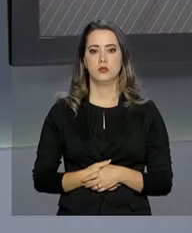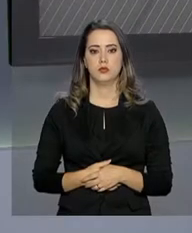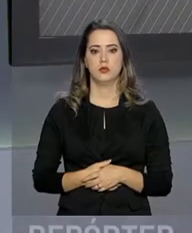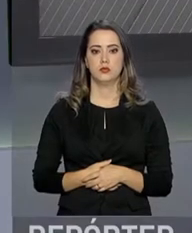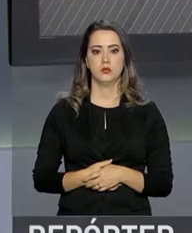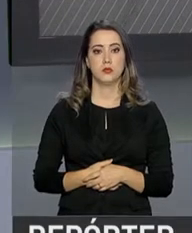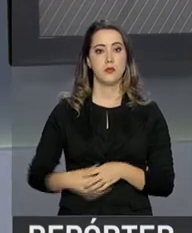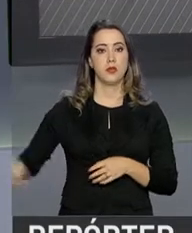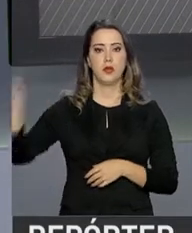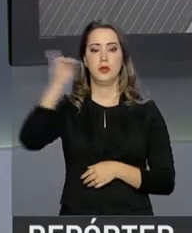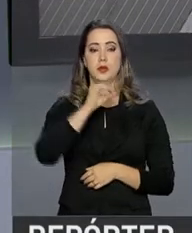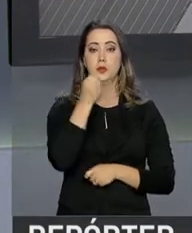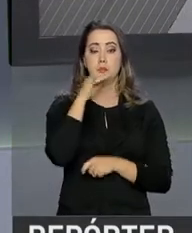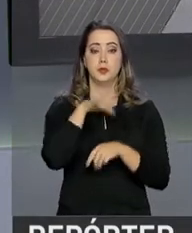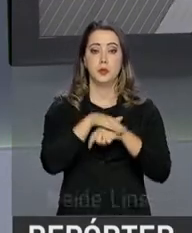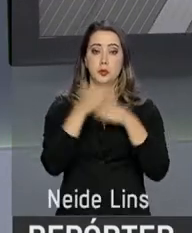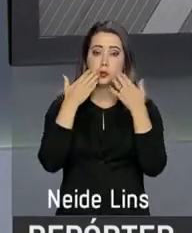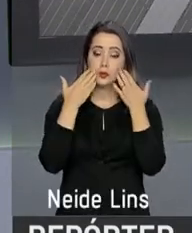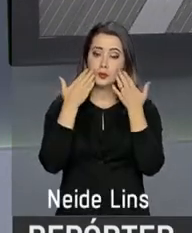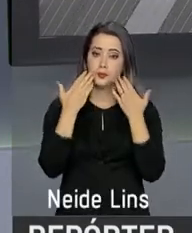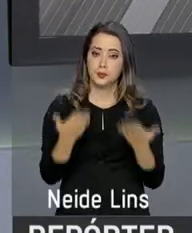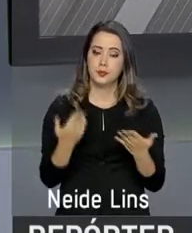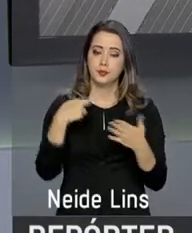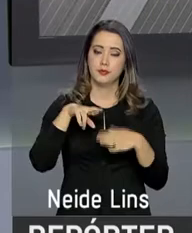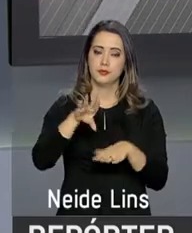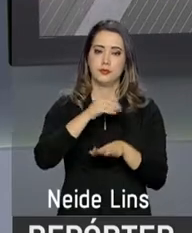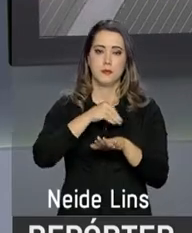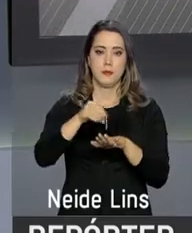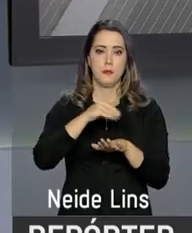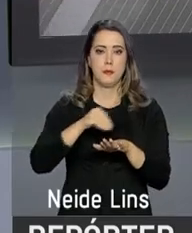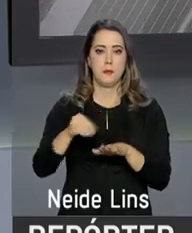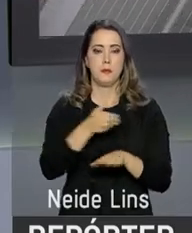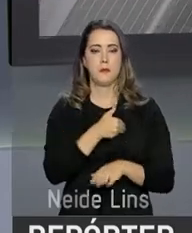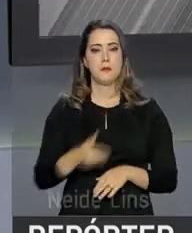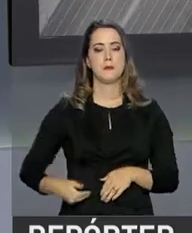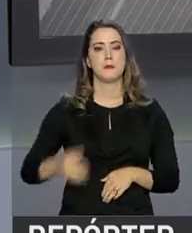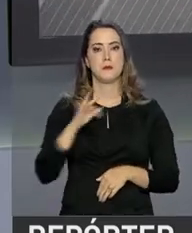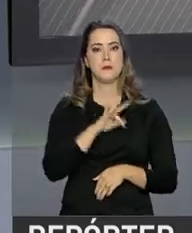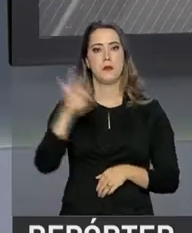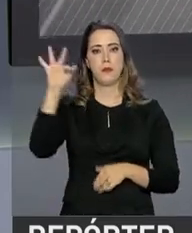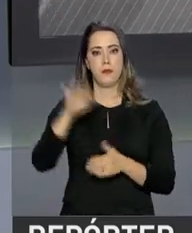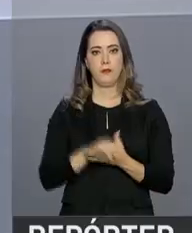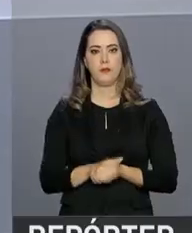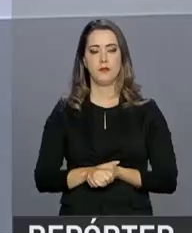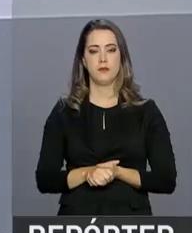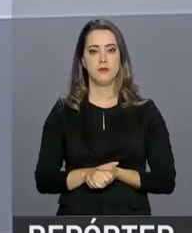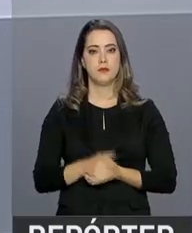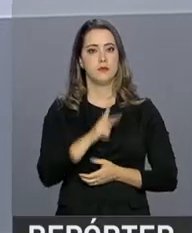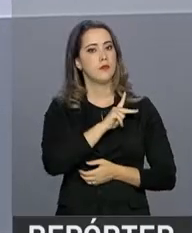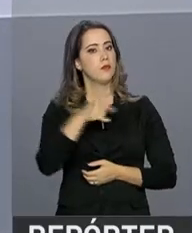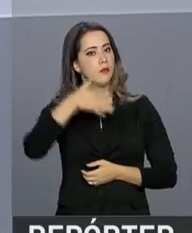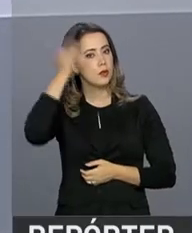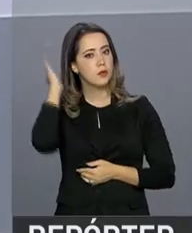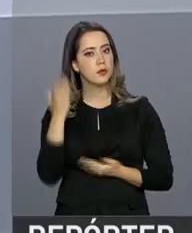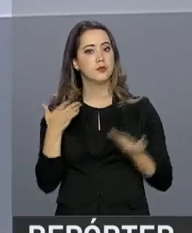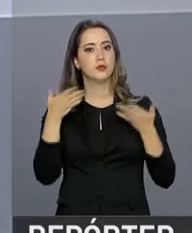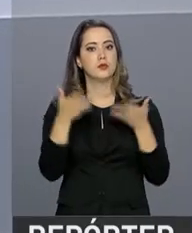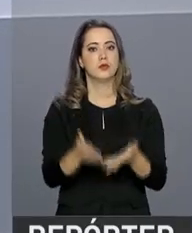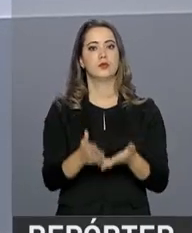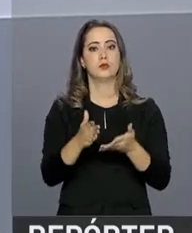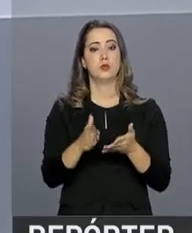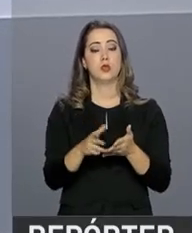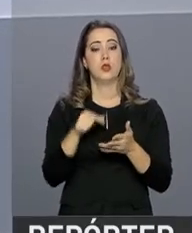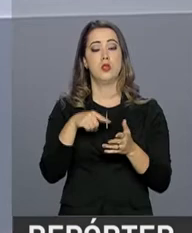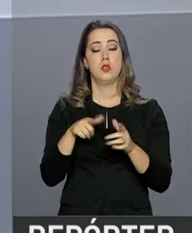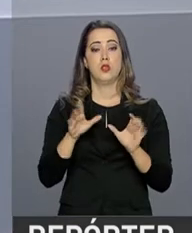olá boa noite no ar o repórter nbr com as notícias do governo federal o presidente michel temer participou